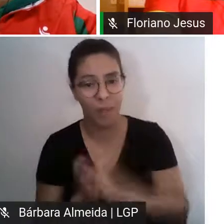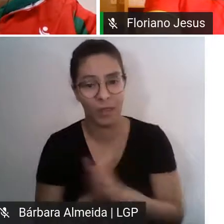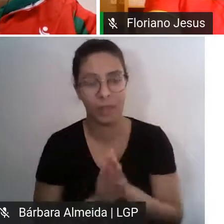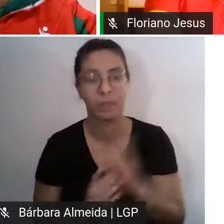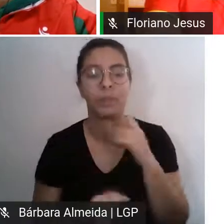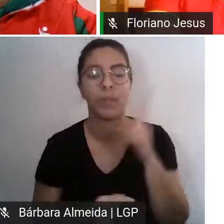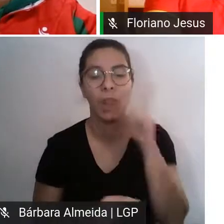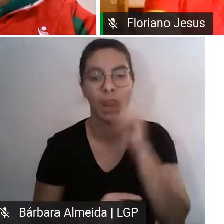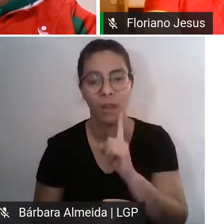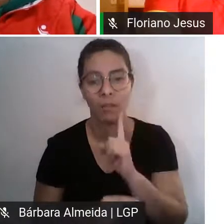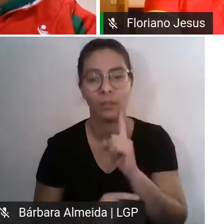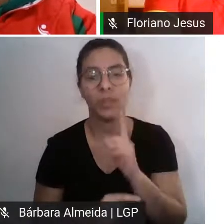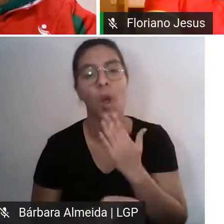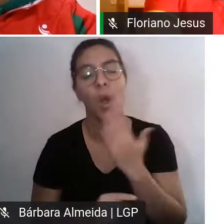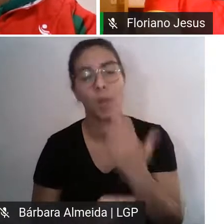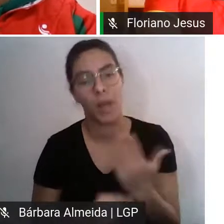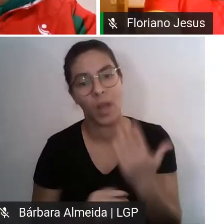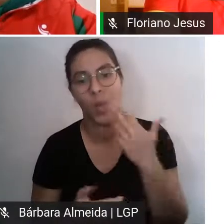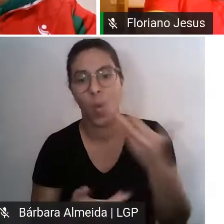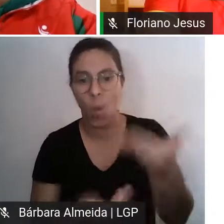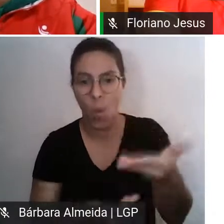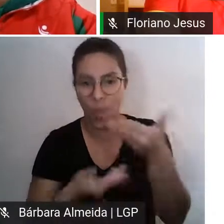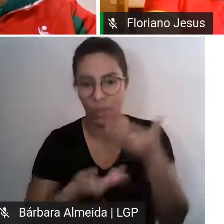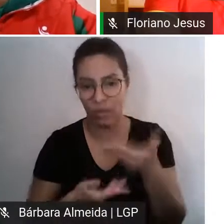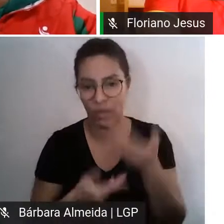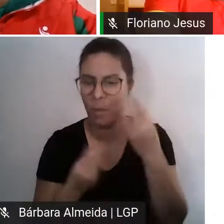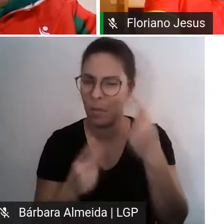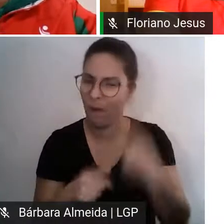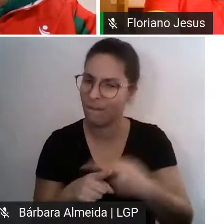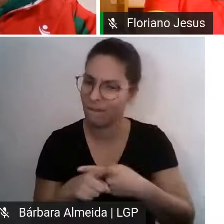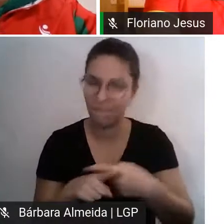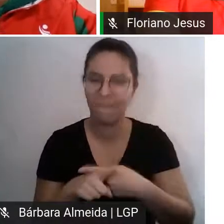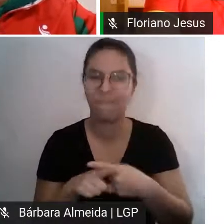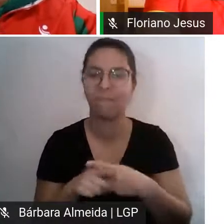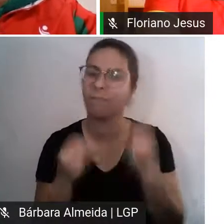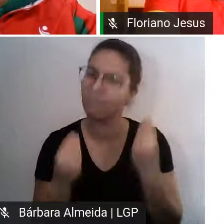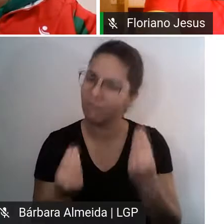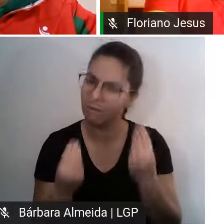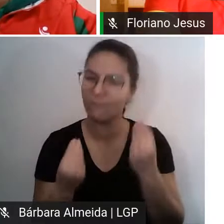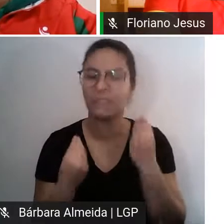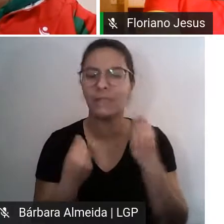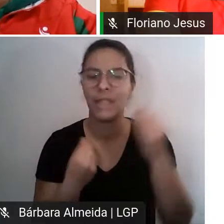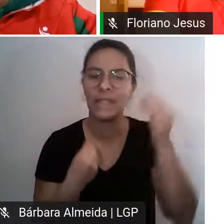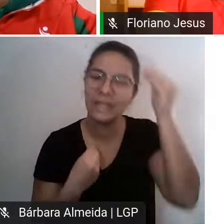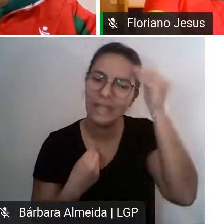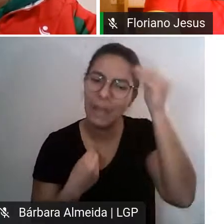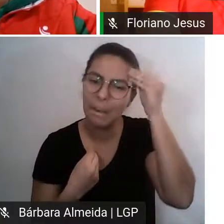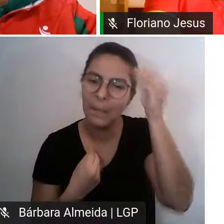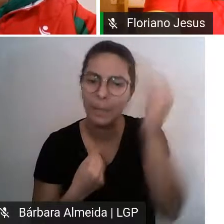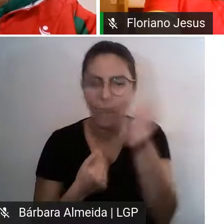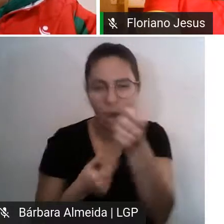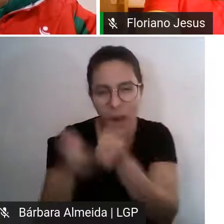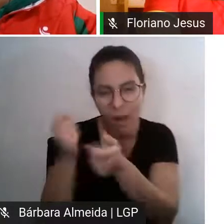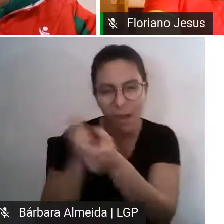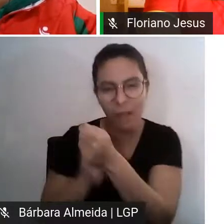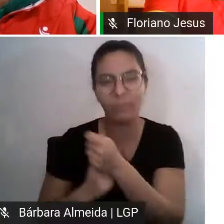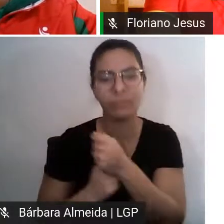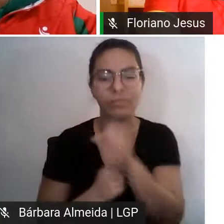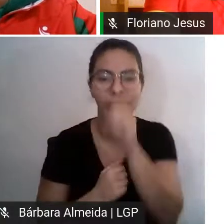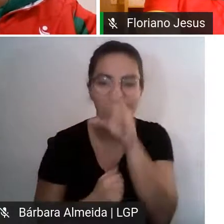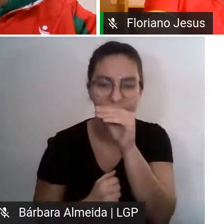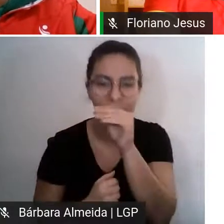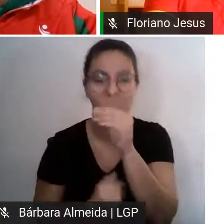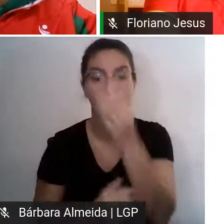Primeiro quero agradecer o convite, foi muito interessante, foi bom saber, pronto, também um bocadinho do